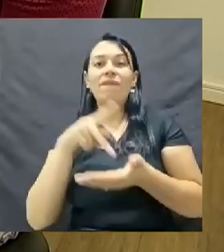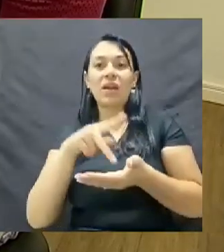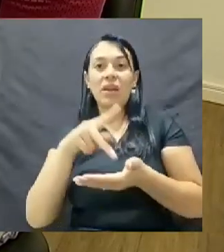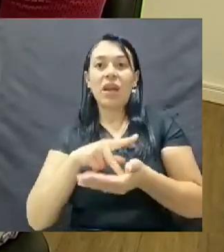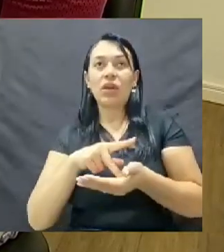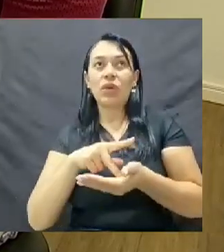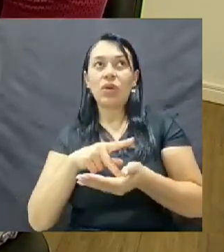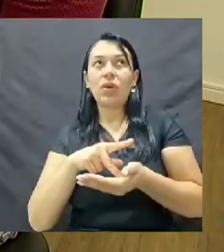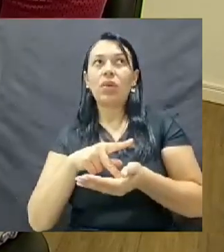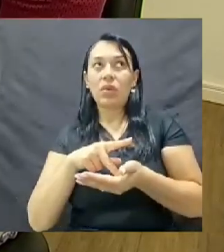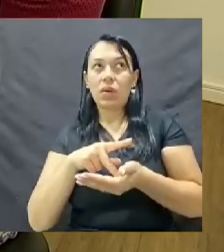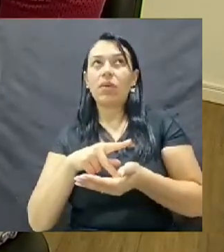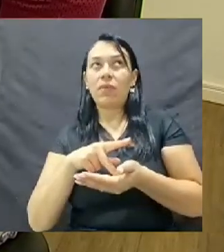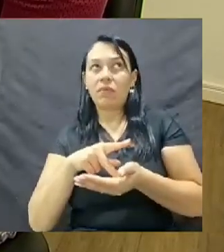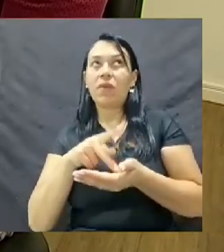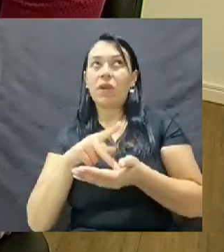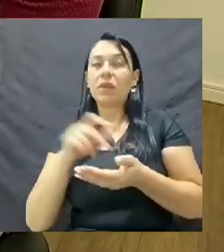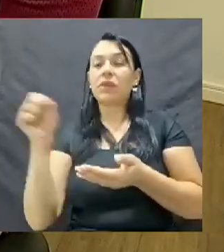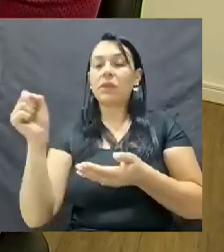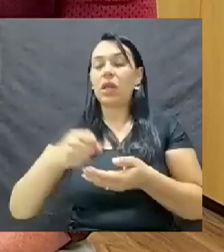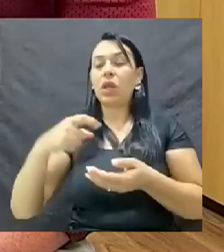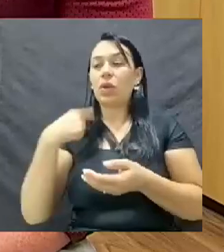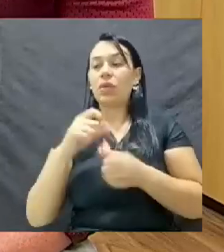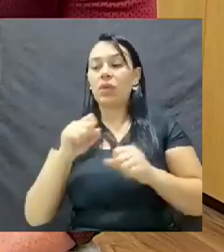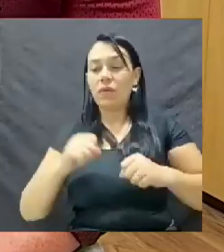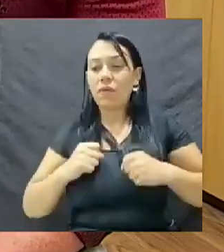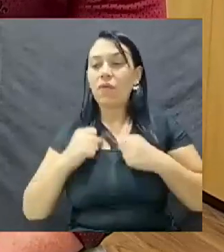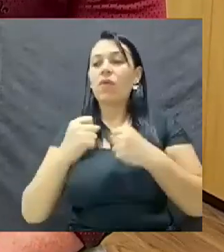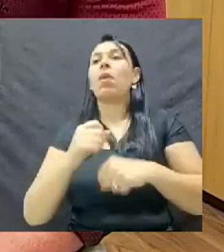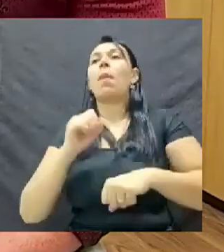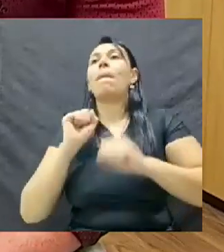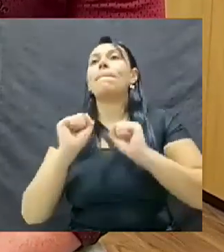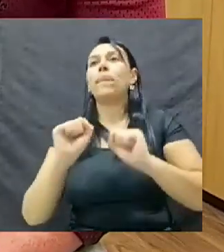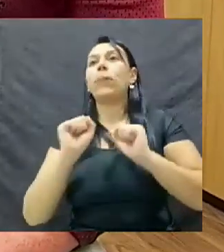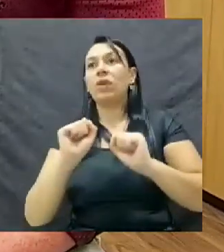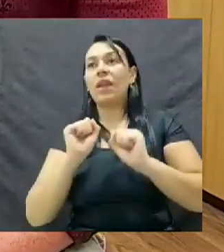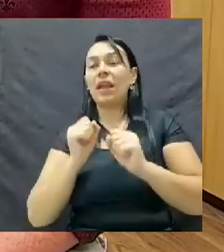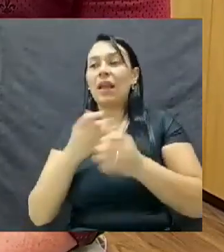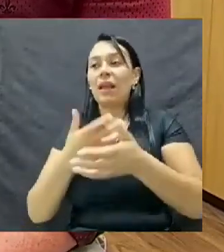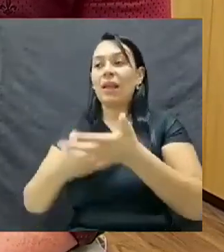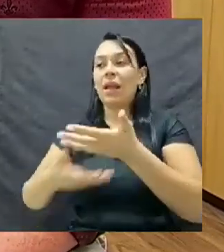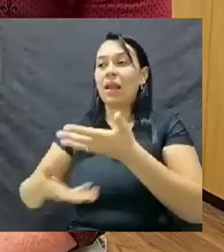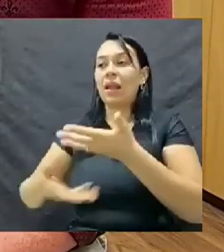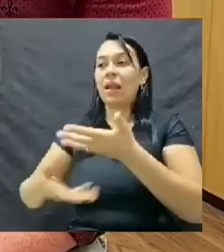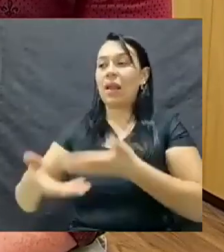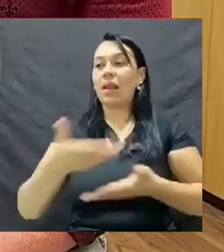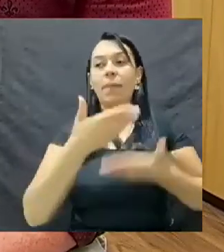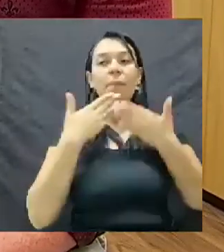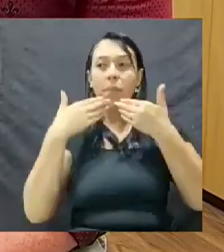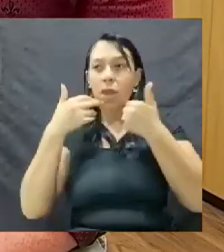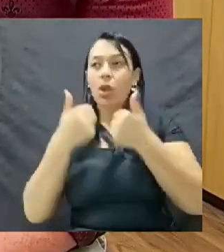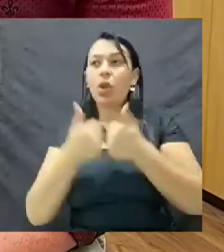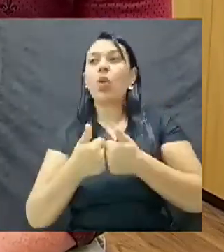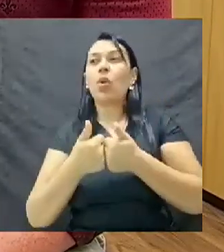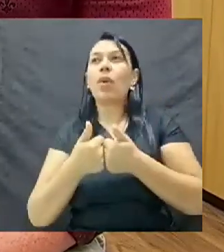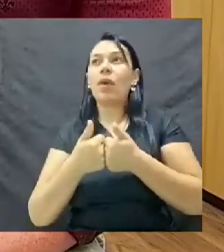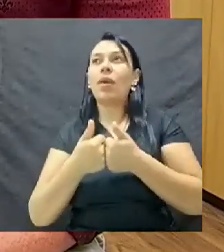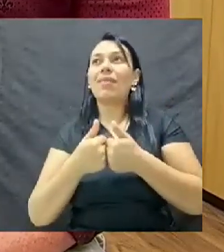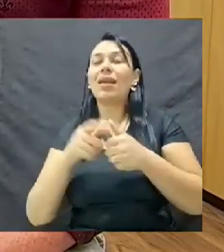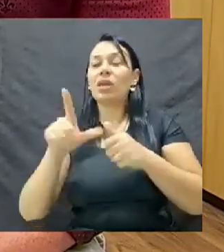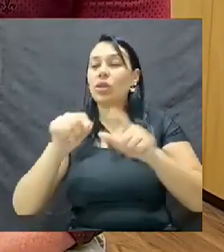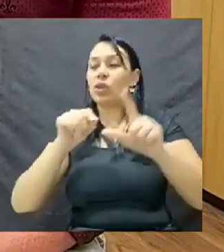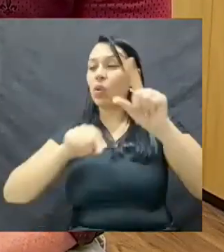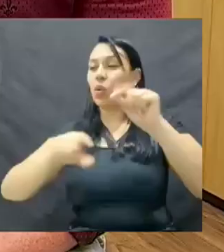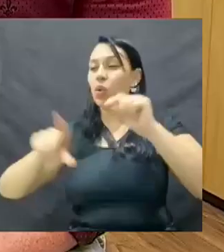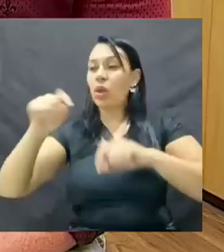verdade. A gente tenta se esforçar para poder atender a casa da melhor maneira possível e tomar as decisões. Então, nós aqui, nosso perfil quanto